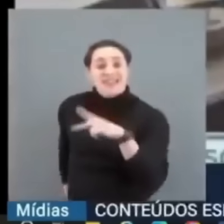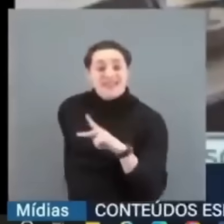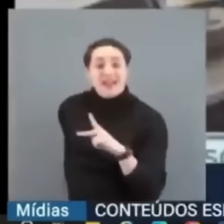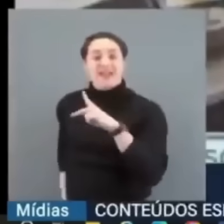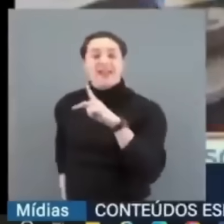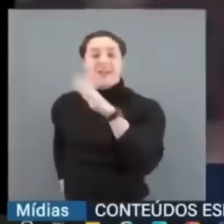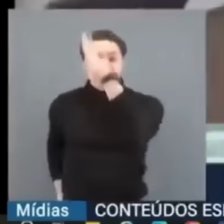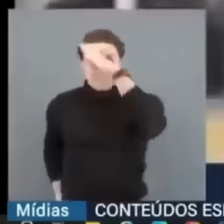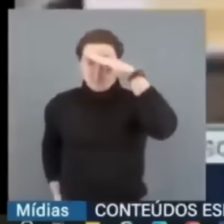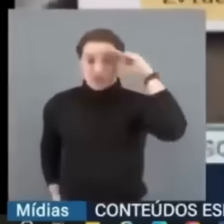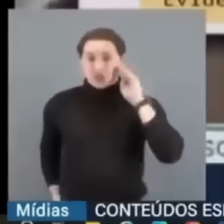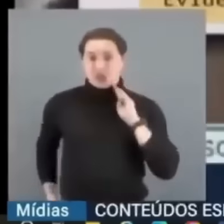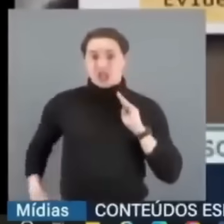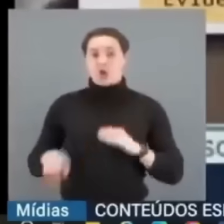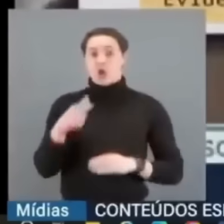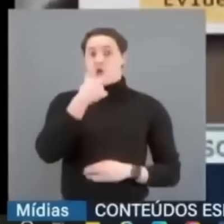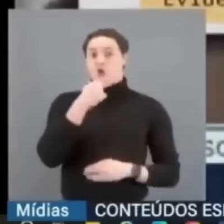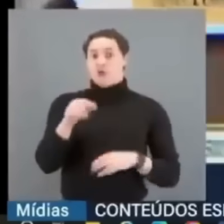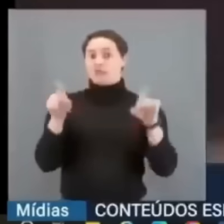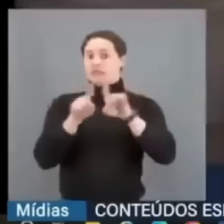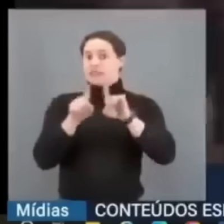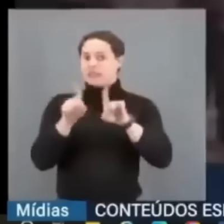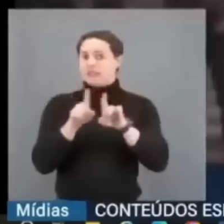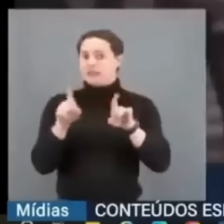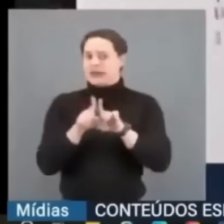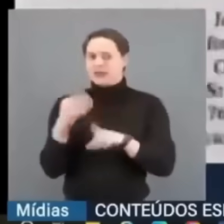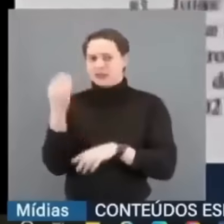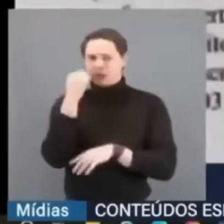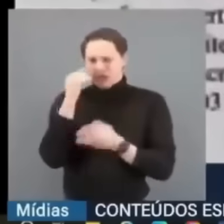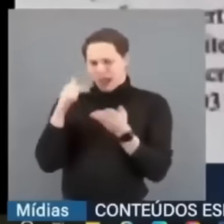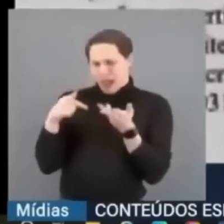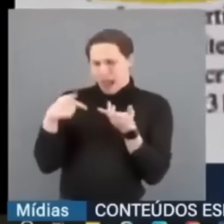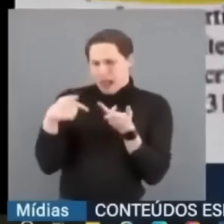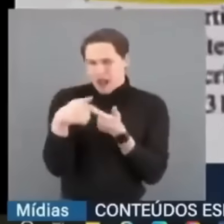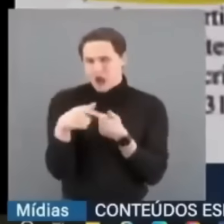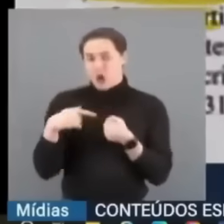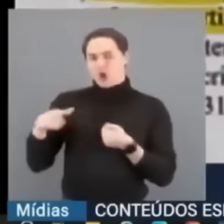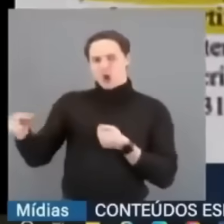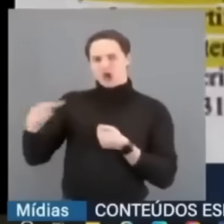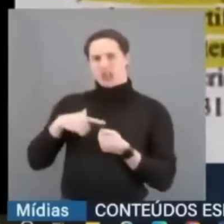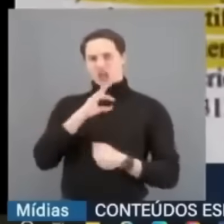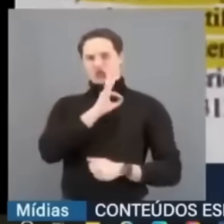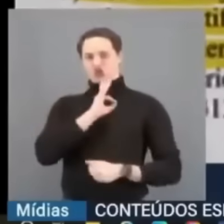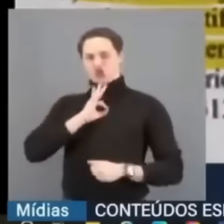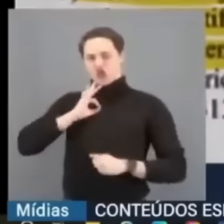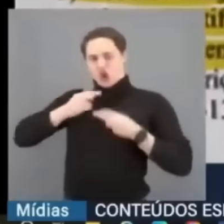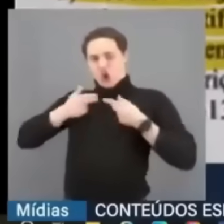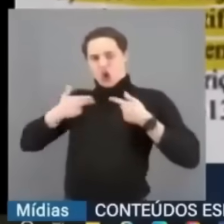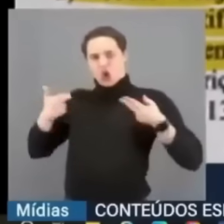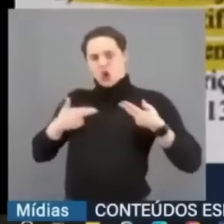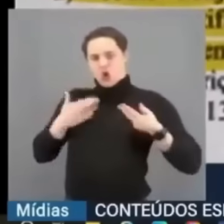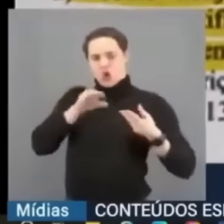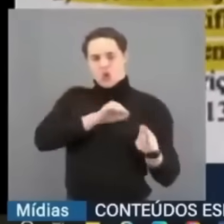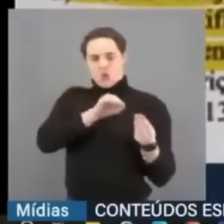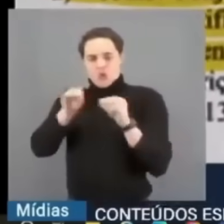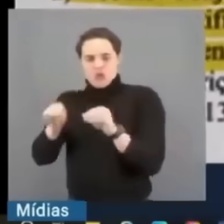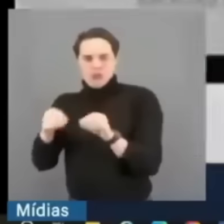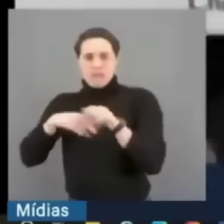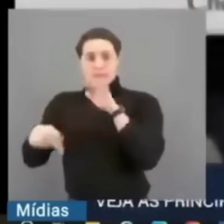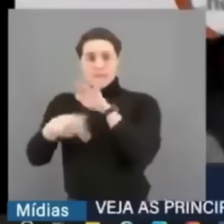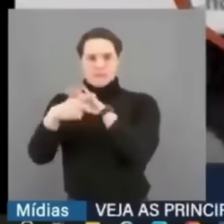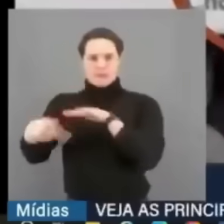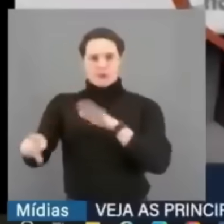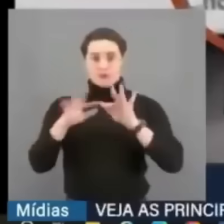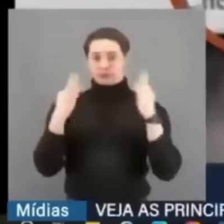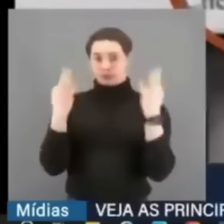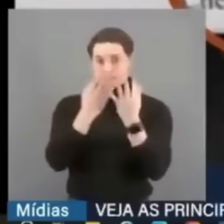aí. Cid também fez de tudo para que as joias dadas pelo governo saudita para o Brasil virassem patrimônio da família